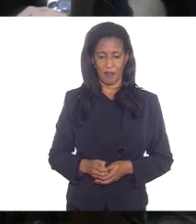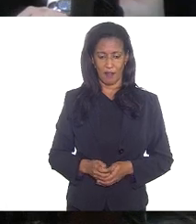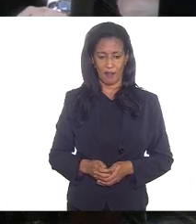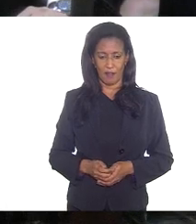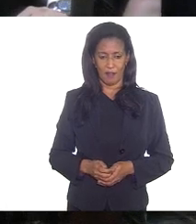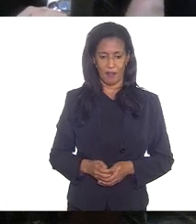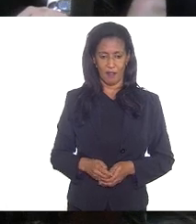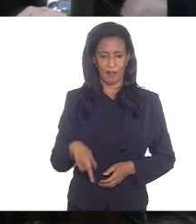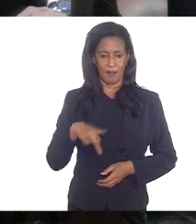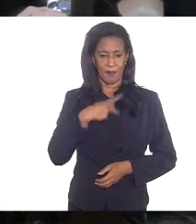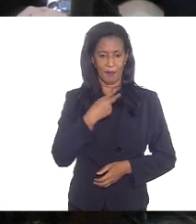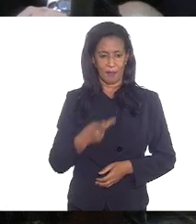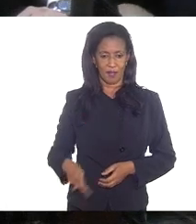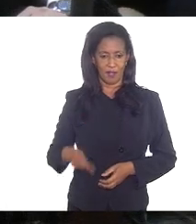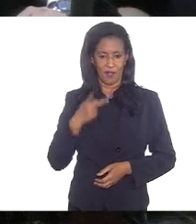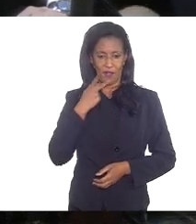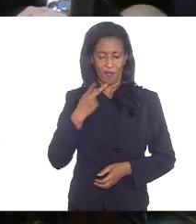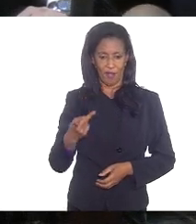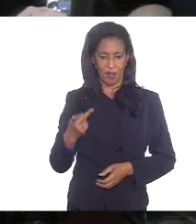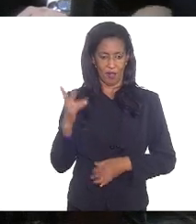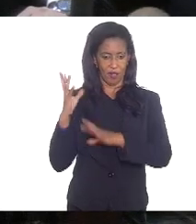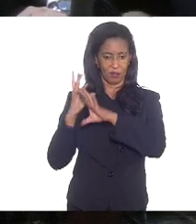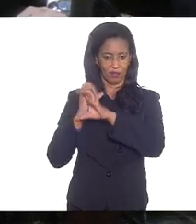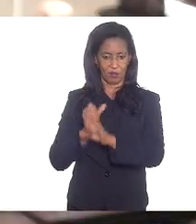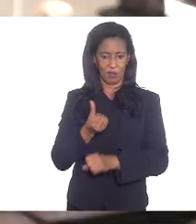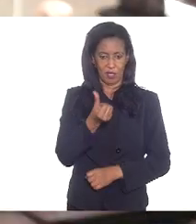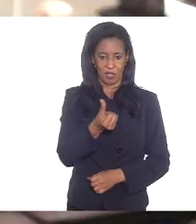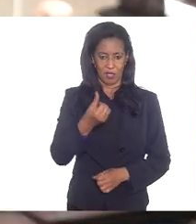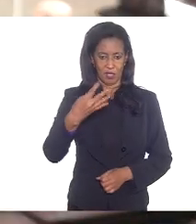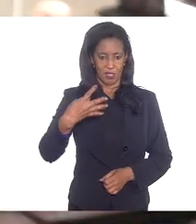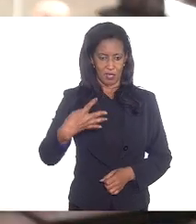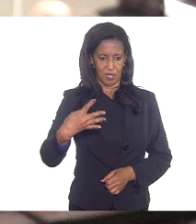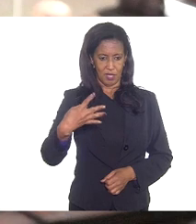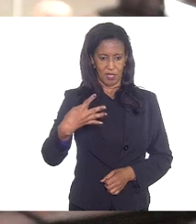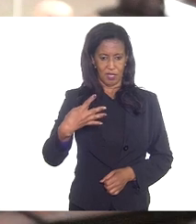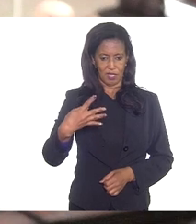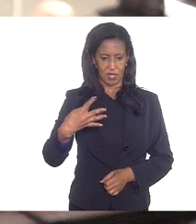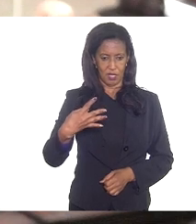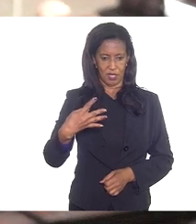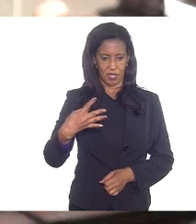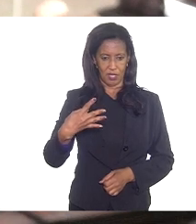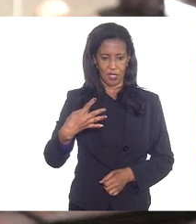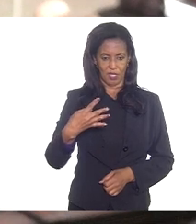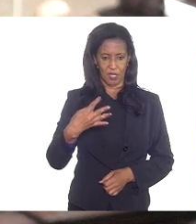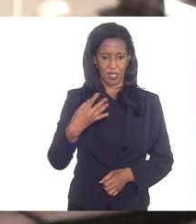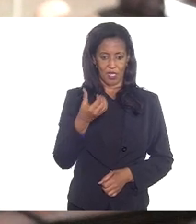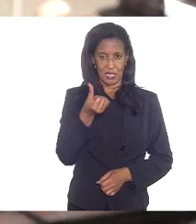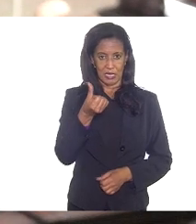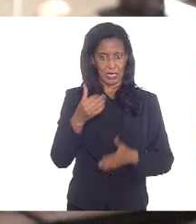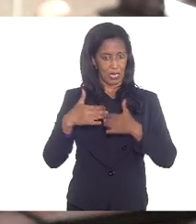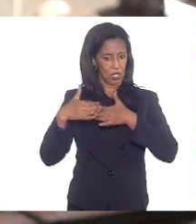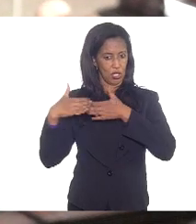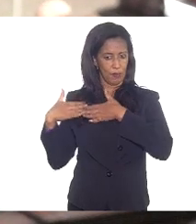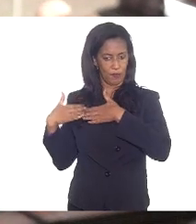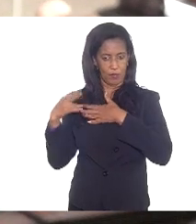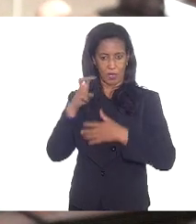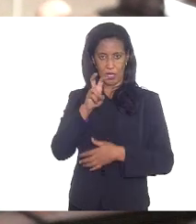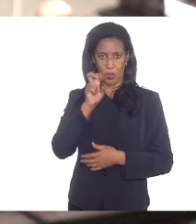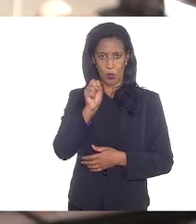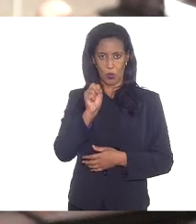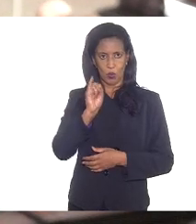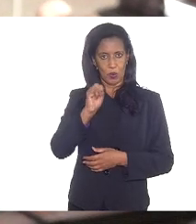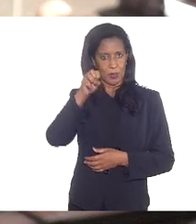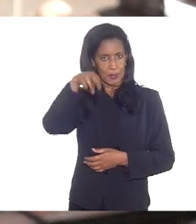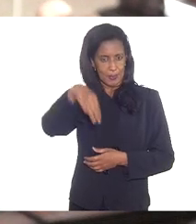A presidência vai proclamar o resultado. Votaram 64 senhores parlamentares, 6 abstenções, 58